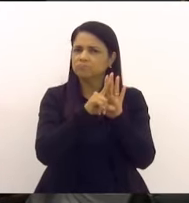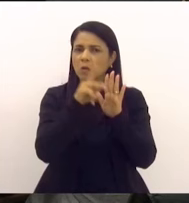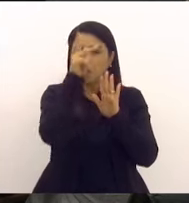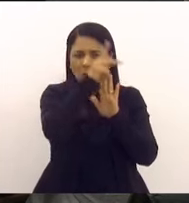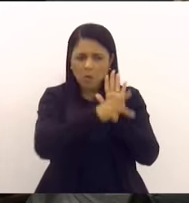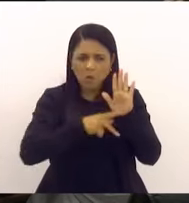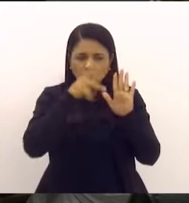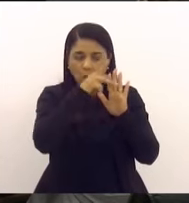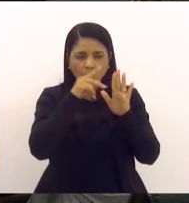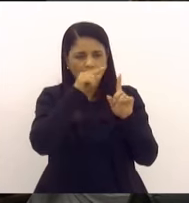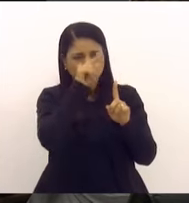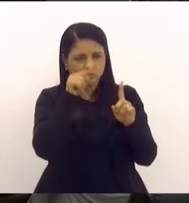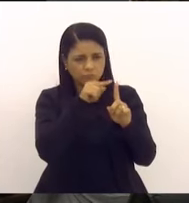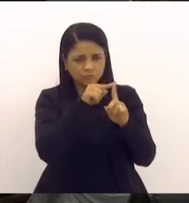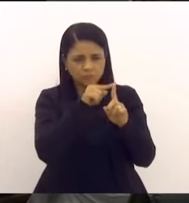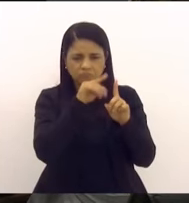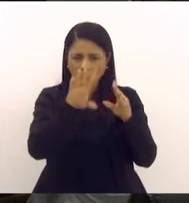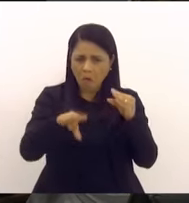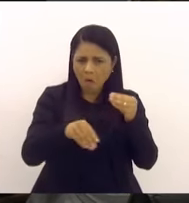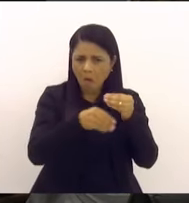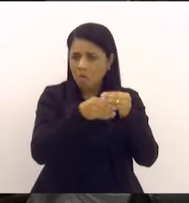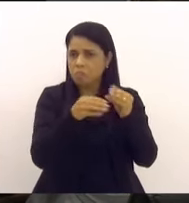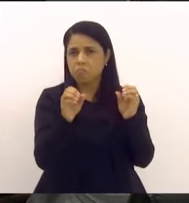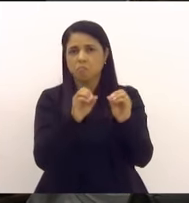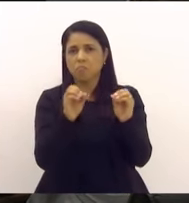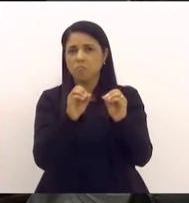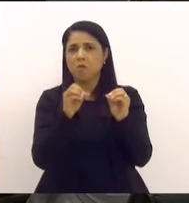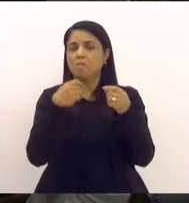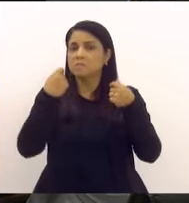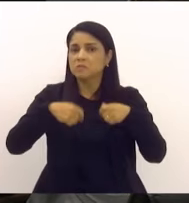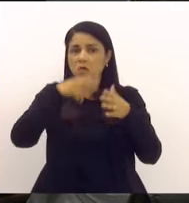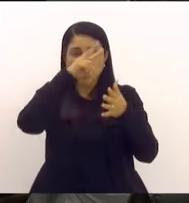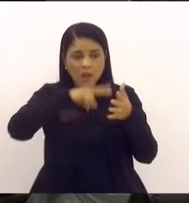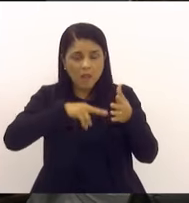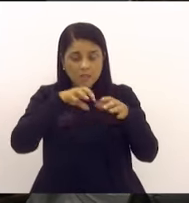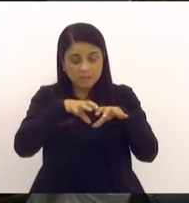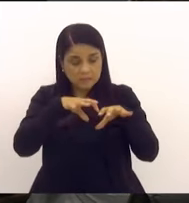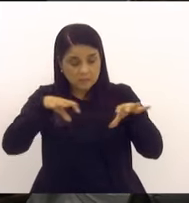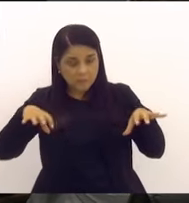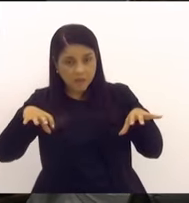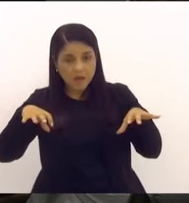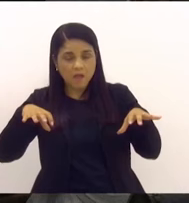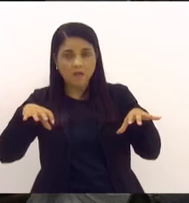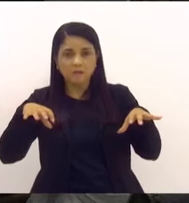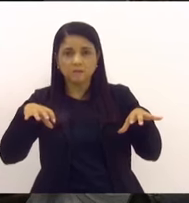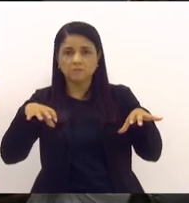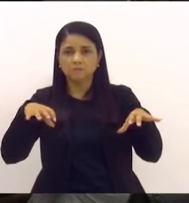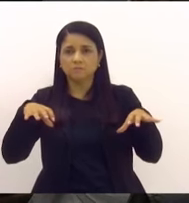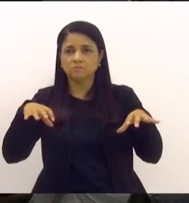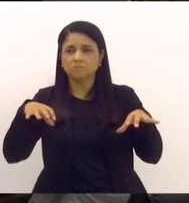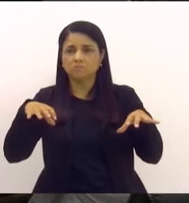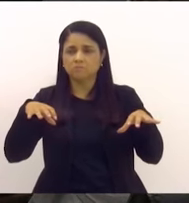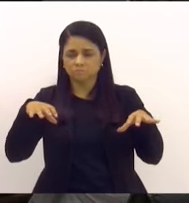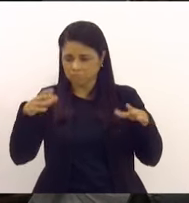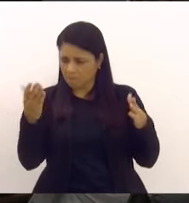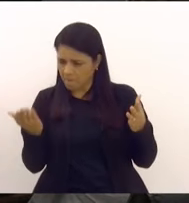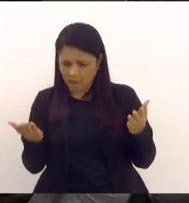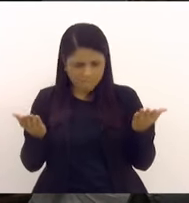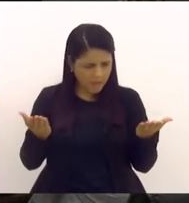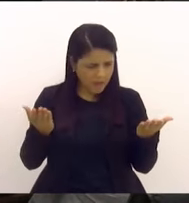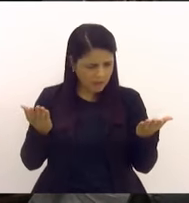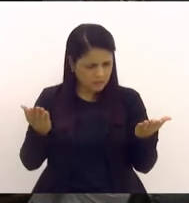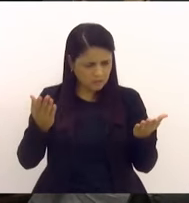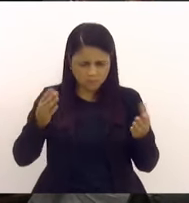intenções sequer está no corpo do projeto, a gente teve que ler em separado. E, assim, eu acho que o projeto trata de